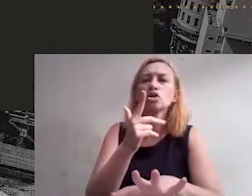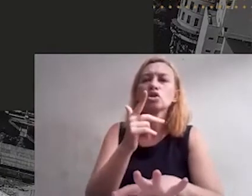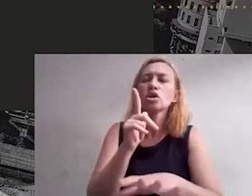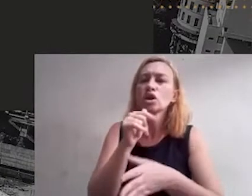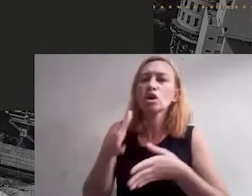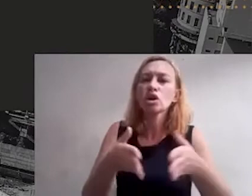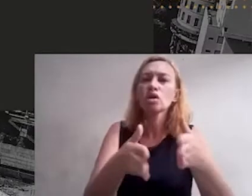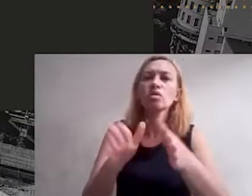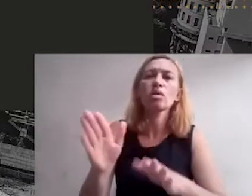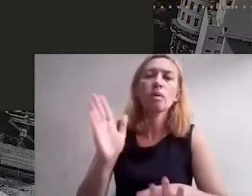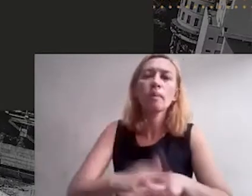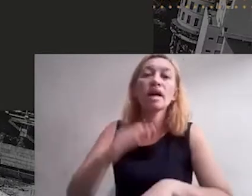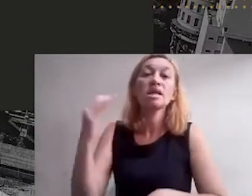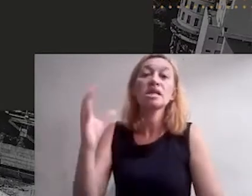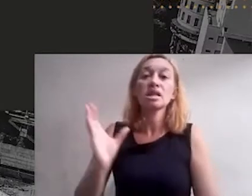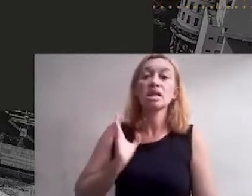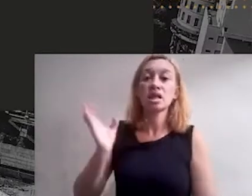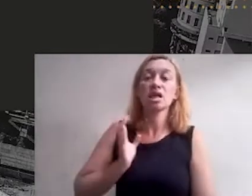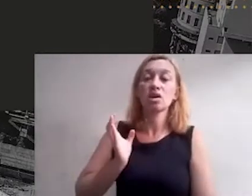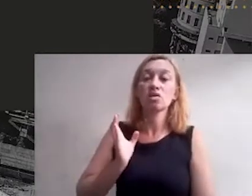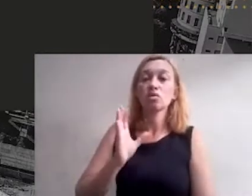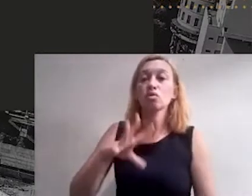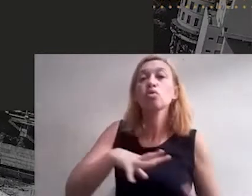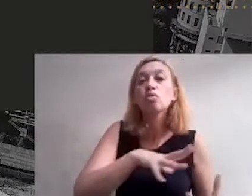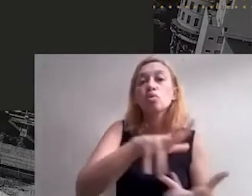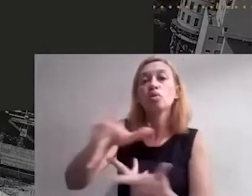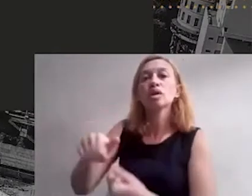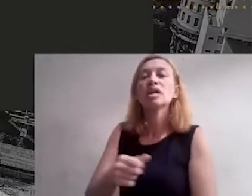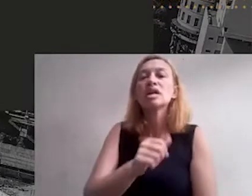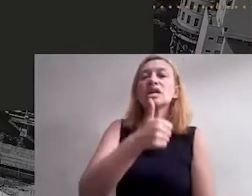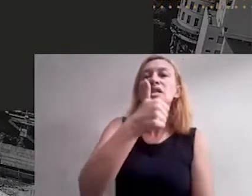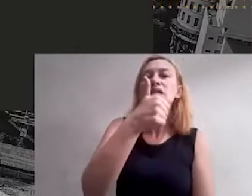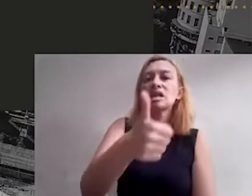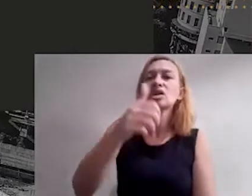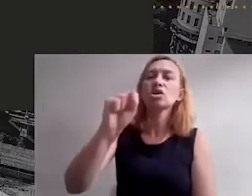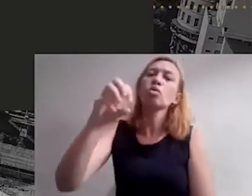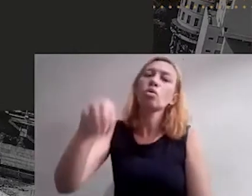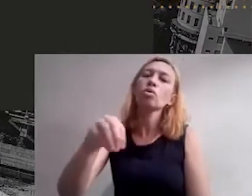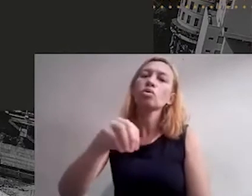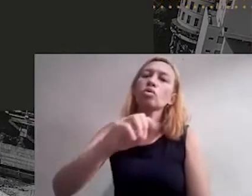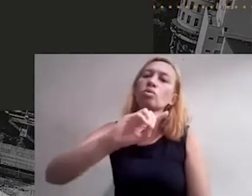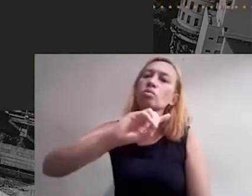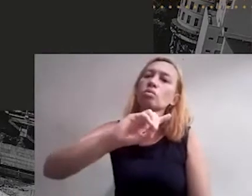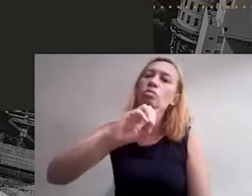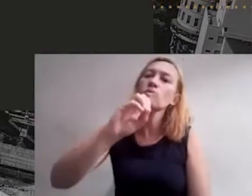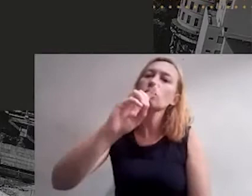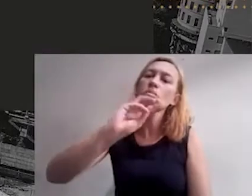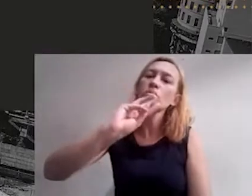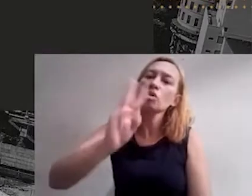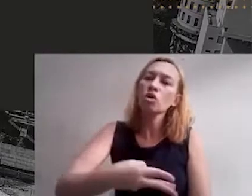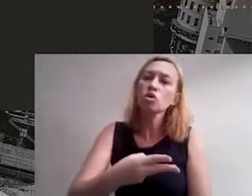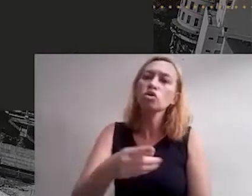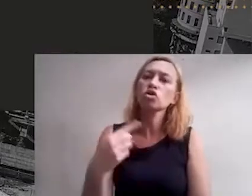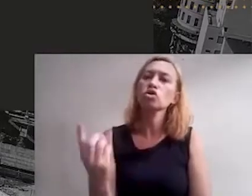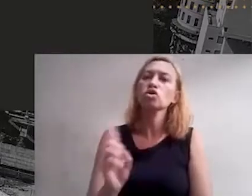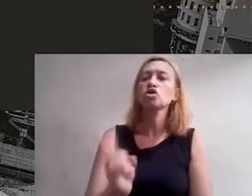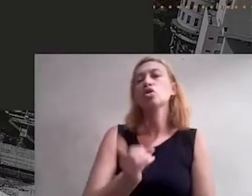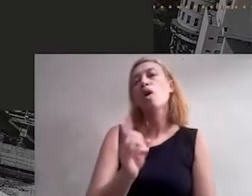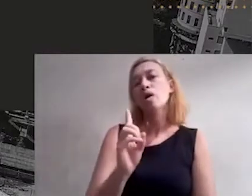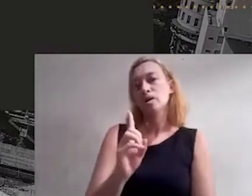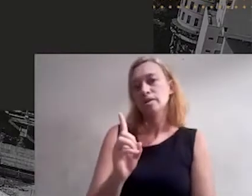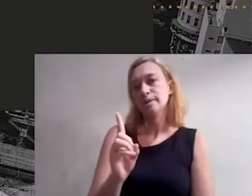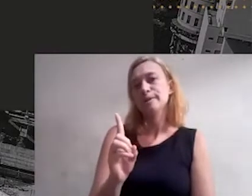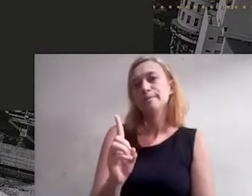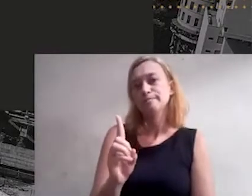um patrimônio de cerca de 8 trilhões de dólares. 2.200, 8 trilhões. É um negócio que não dá nem para você